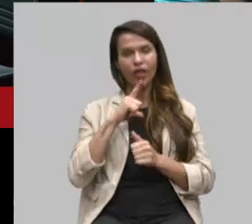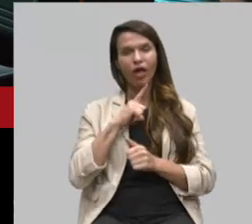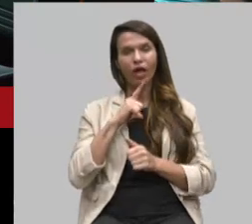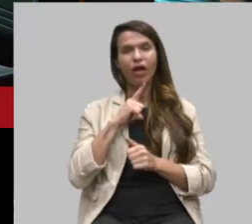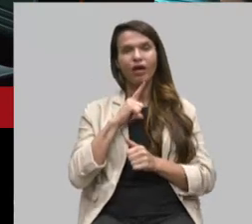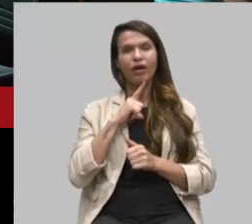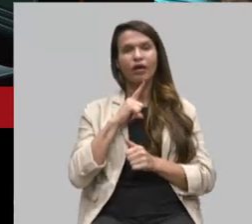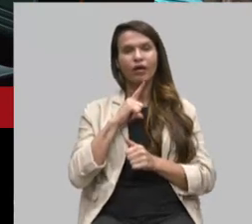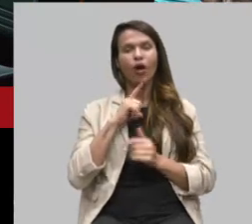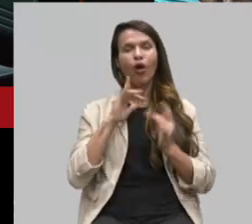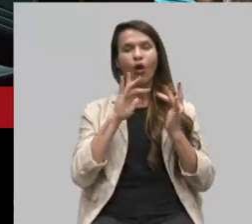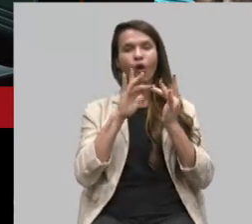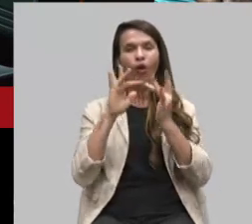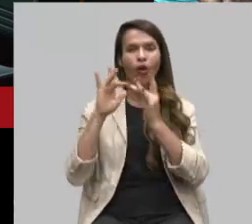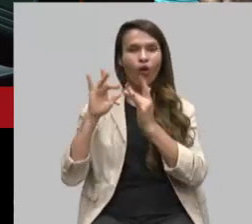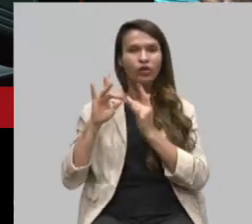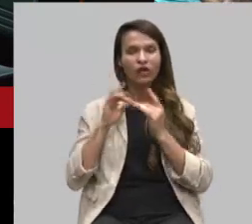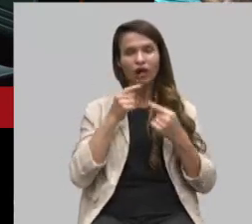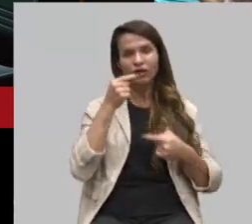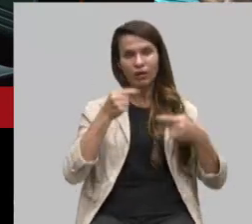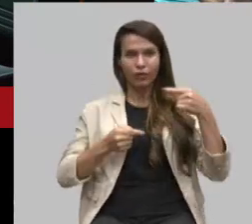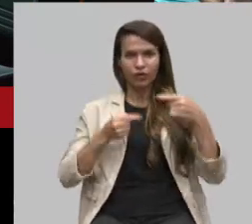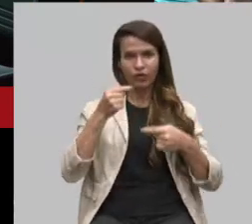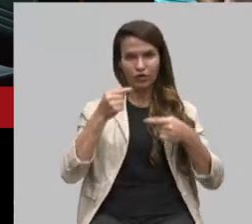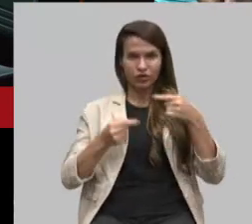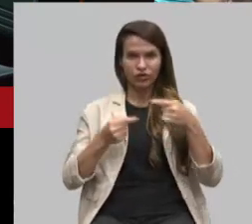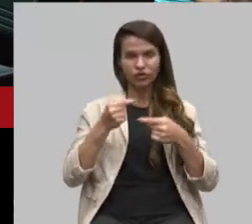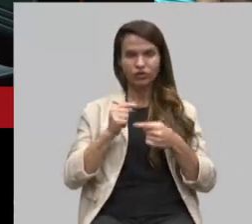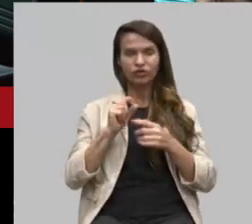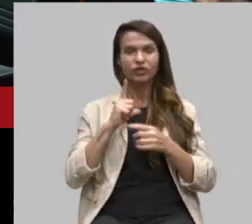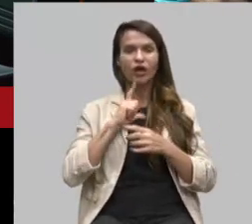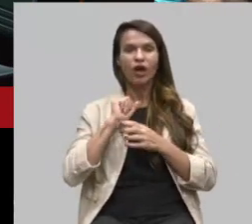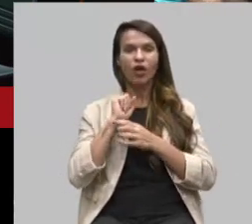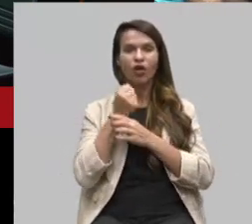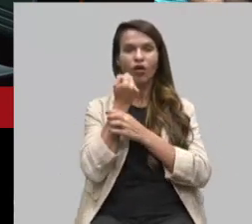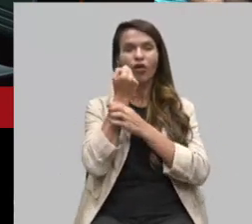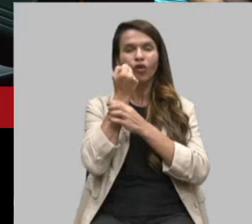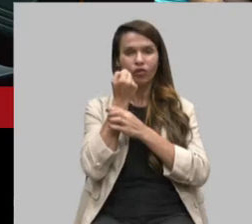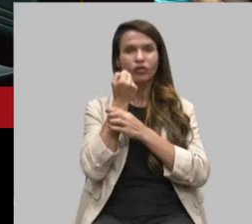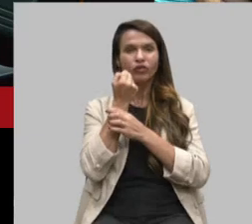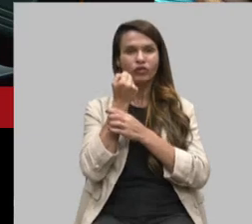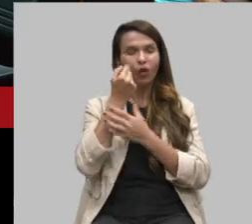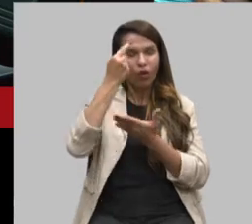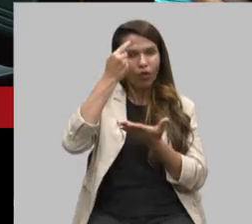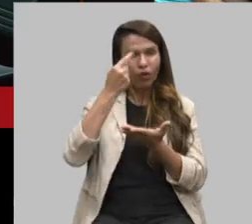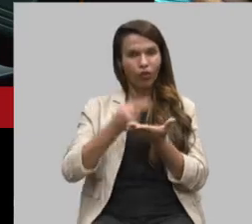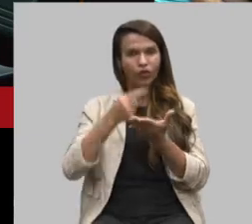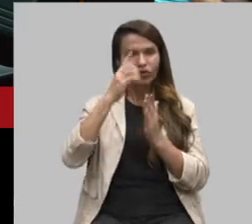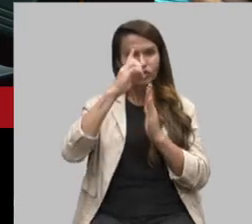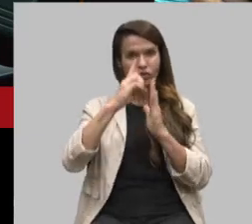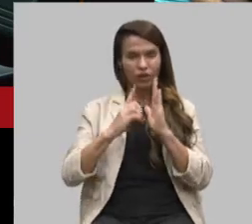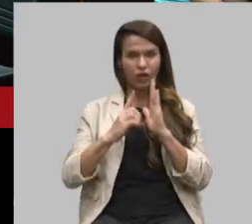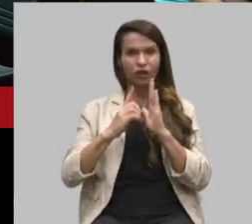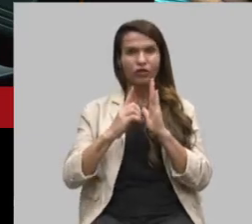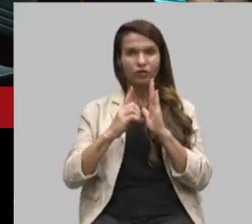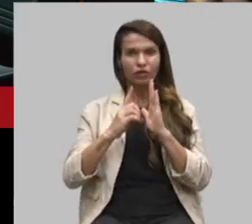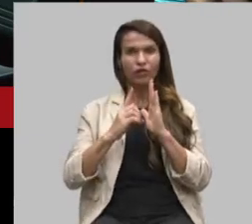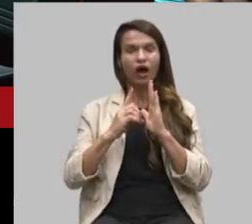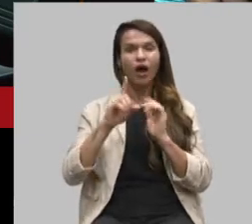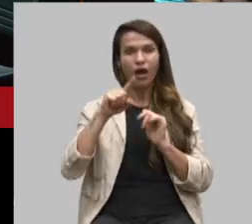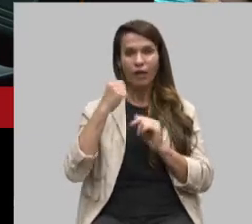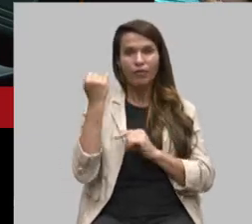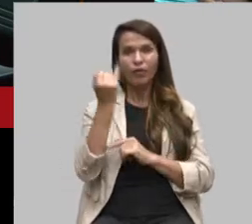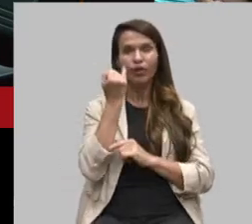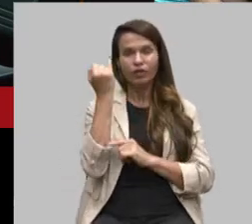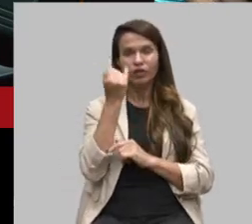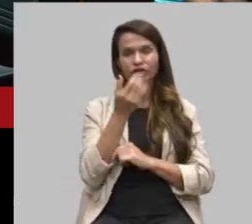contato com a política e a fim de garantir o cumprimento dos nossos direitos porque é muito importante que